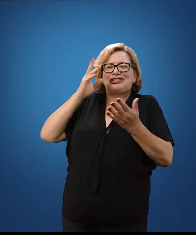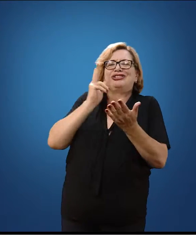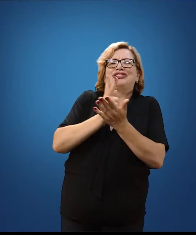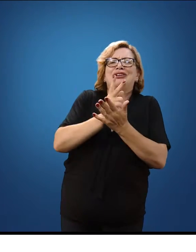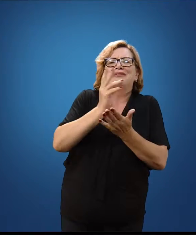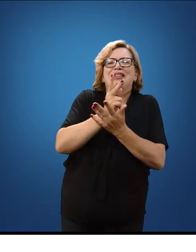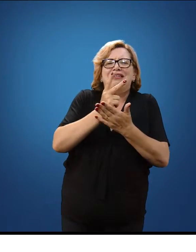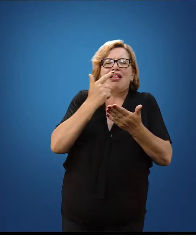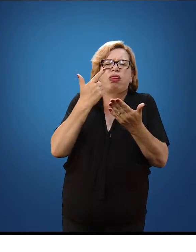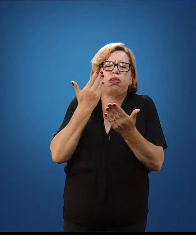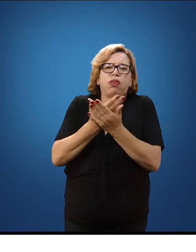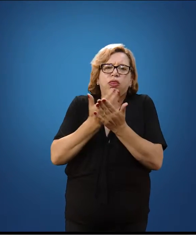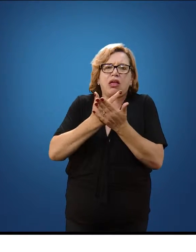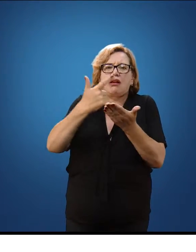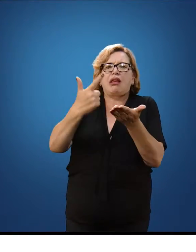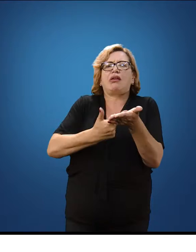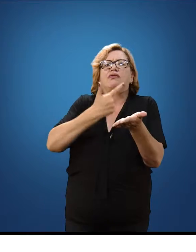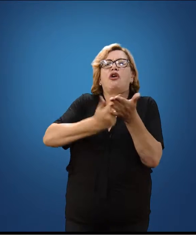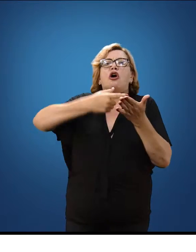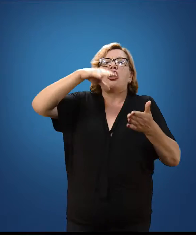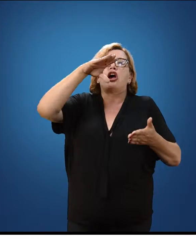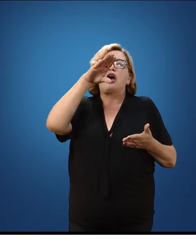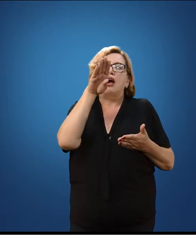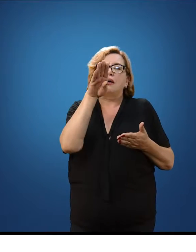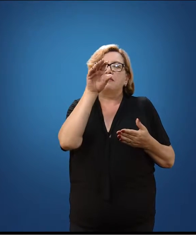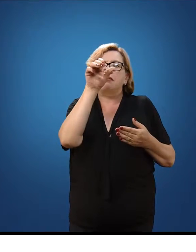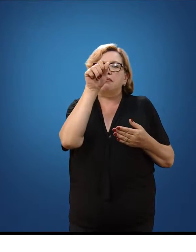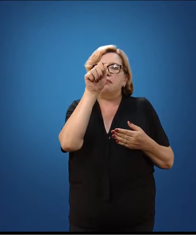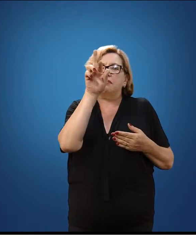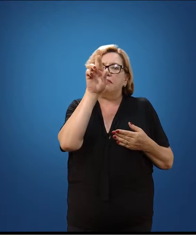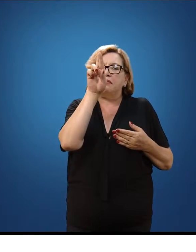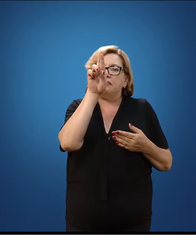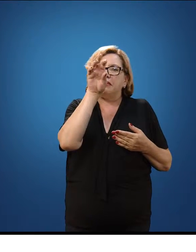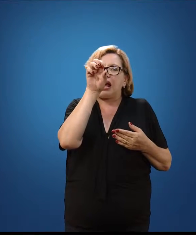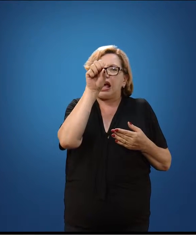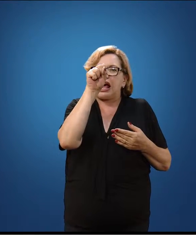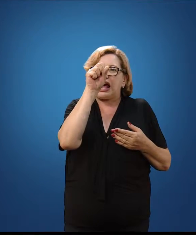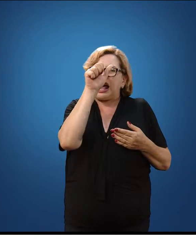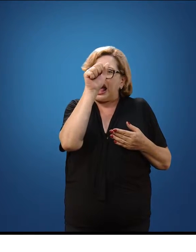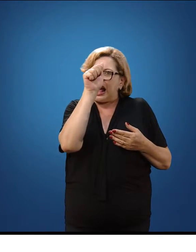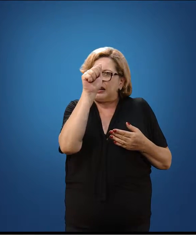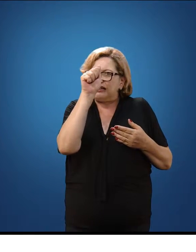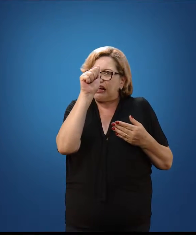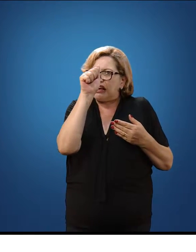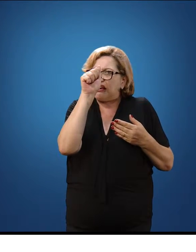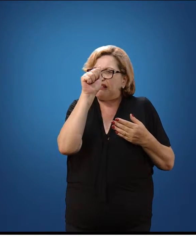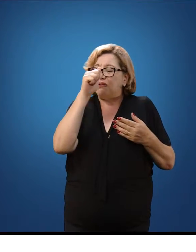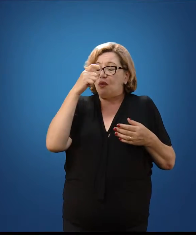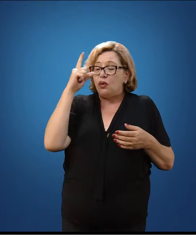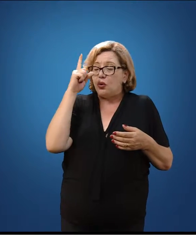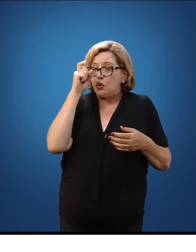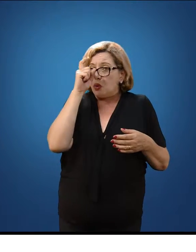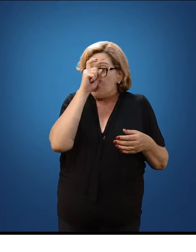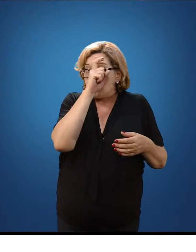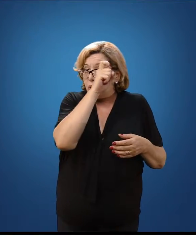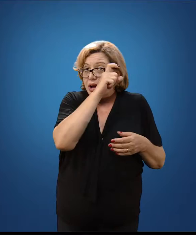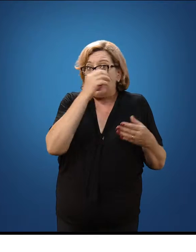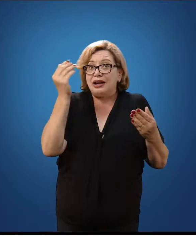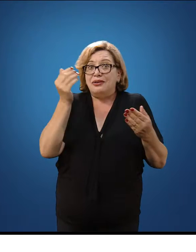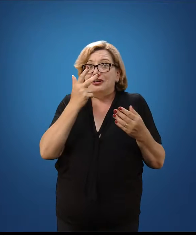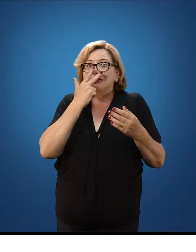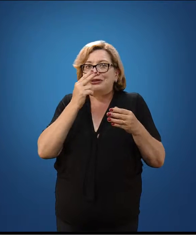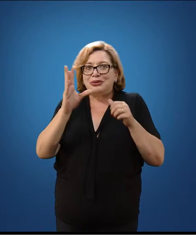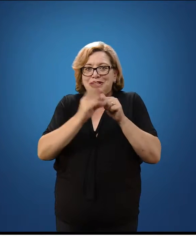Mirador, né? E hoje não, hoje o conhecimento está na ponta do dedo dos alunos. Então, o que eu considero importante é